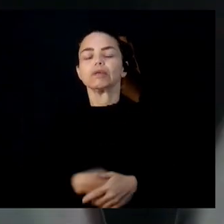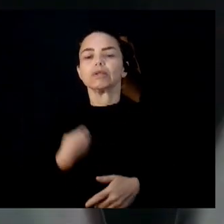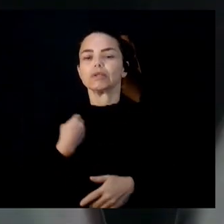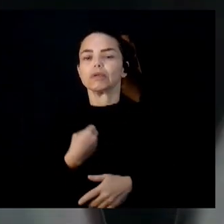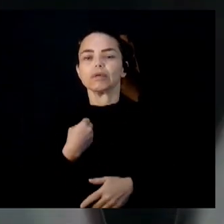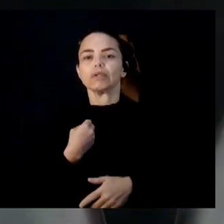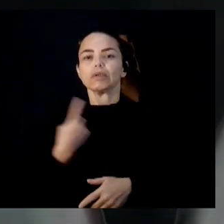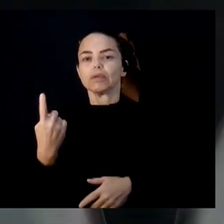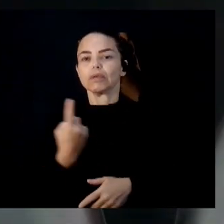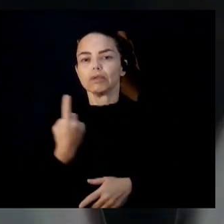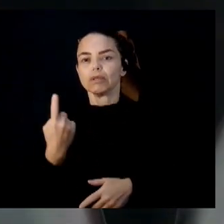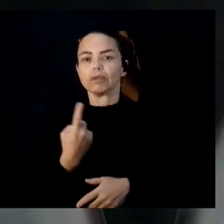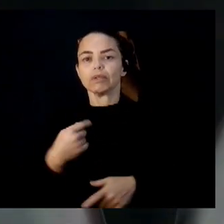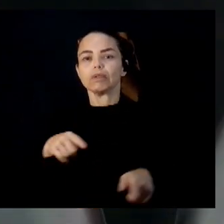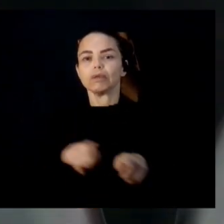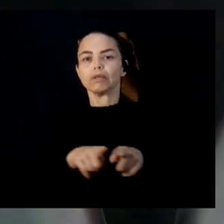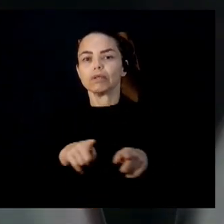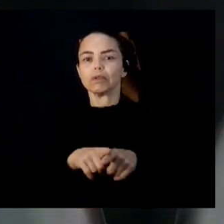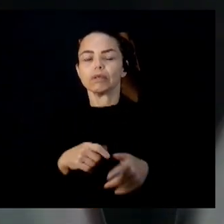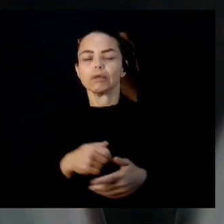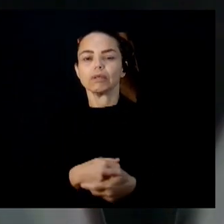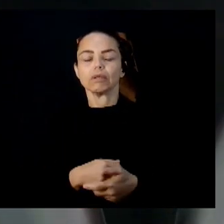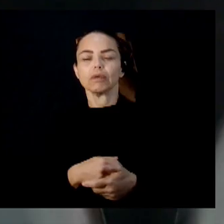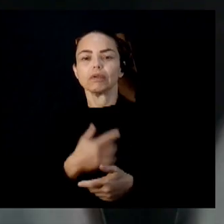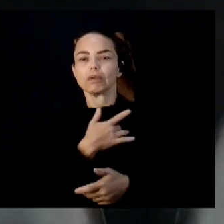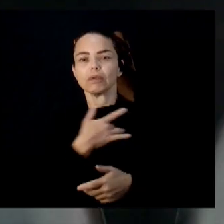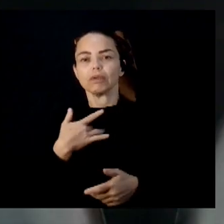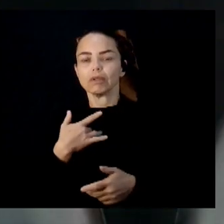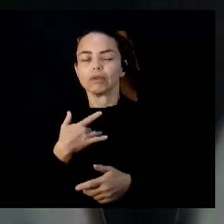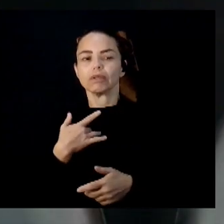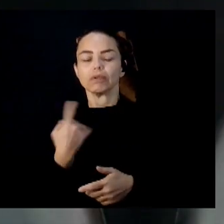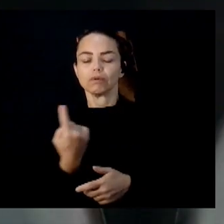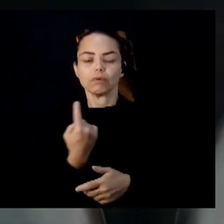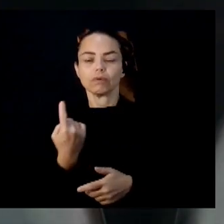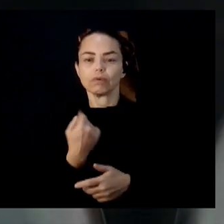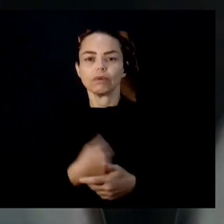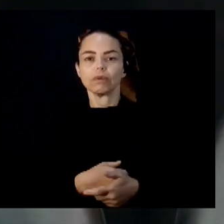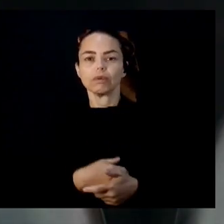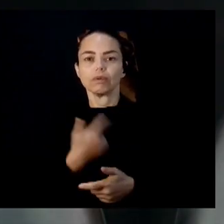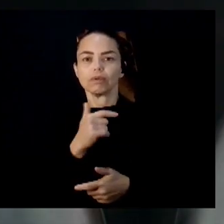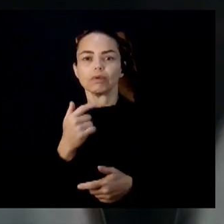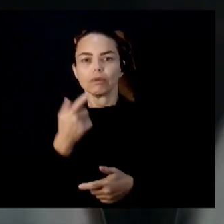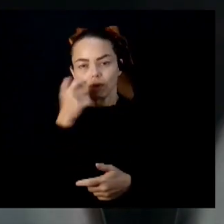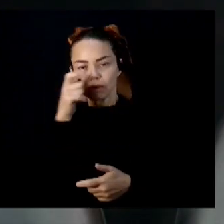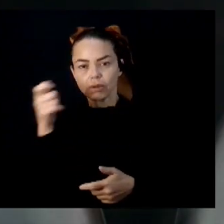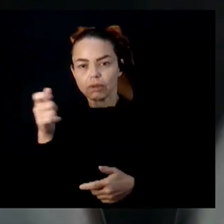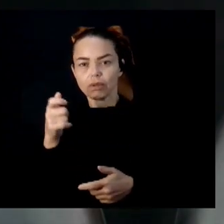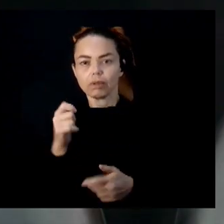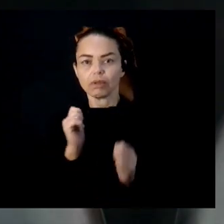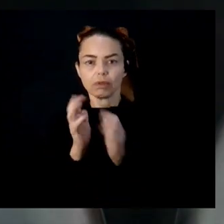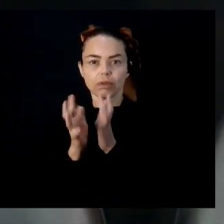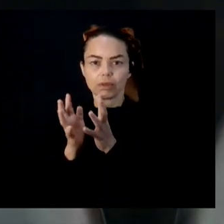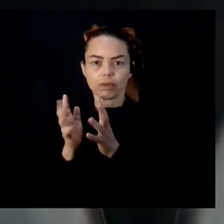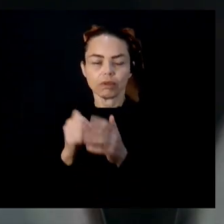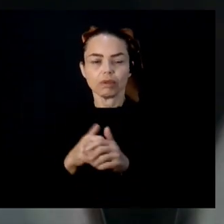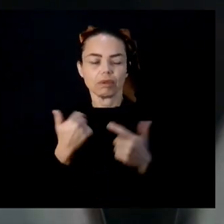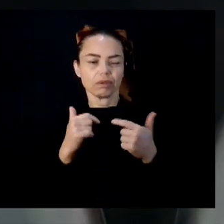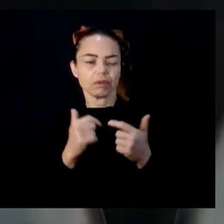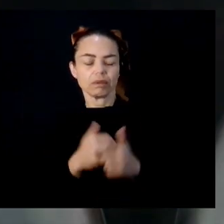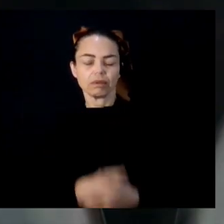é saudável para a relação, para passar a viver um individualismo. Já que ela não tem interesse no que eu vou falar, no meu trabalho, eu não vou mais